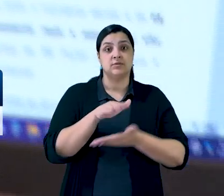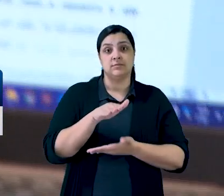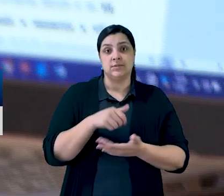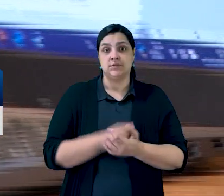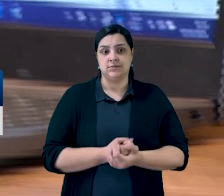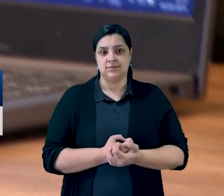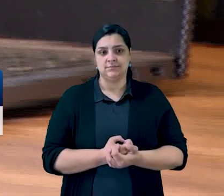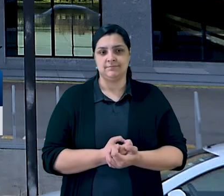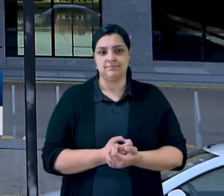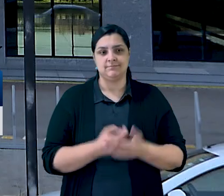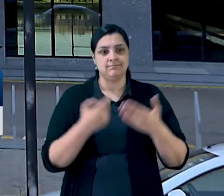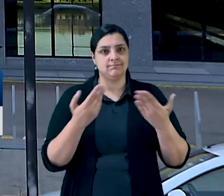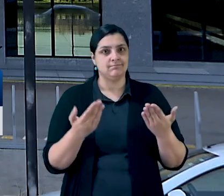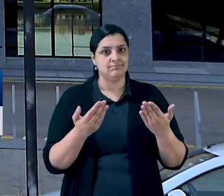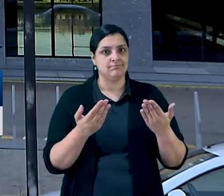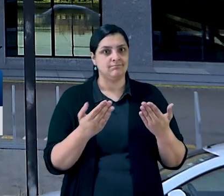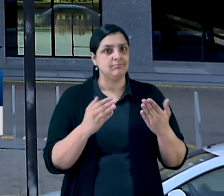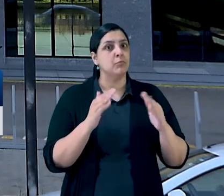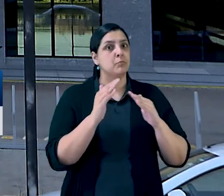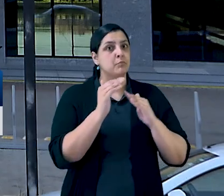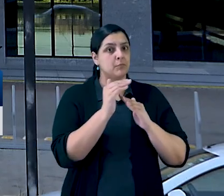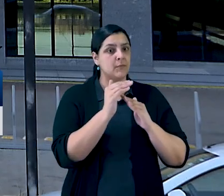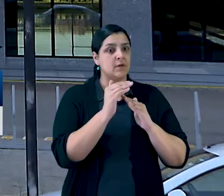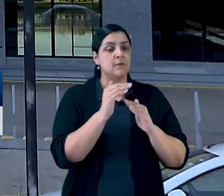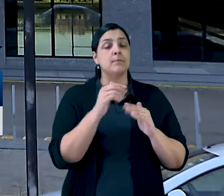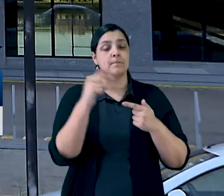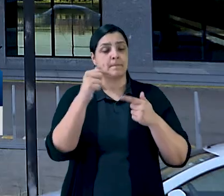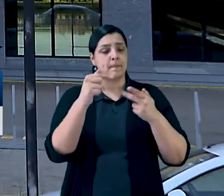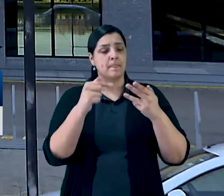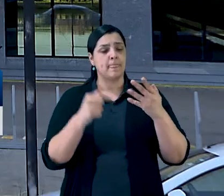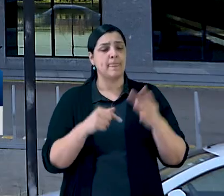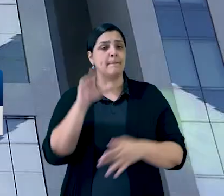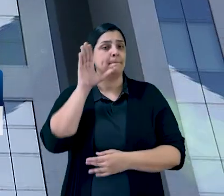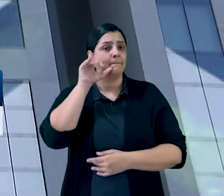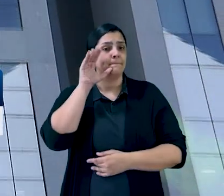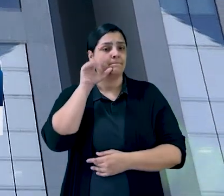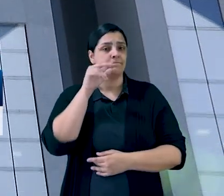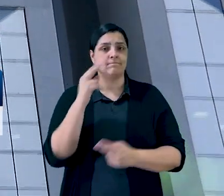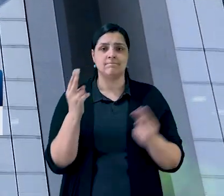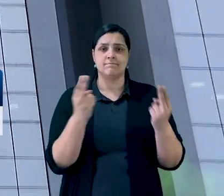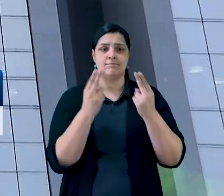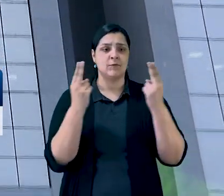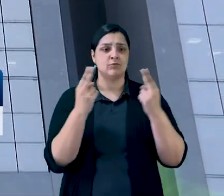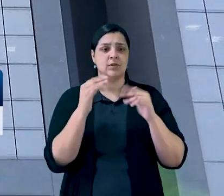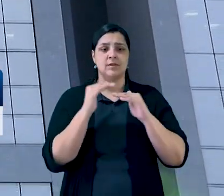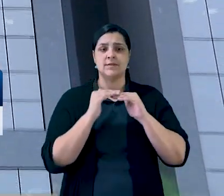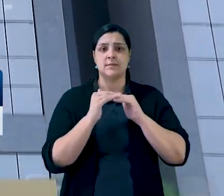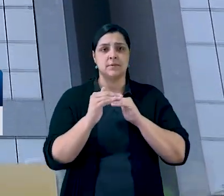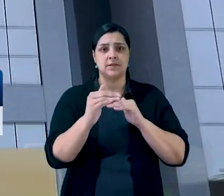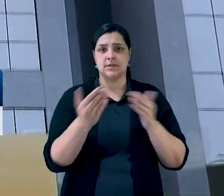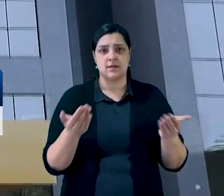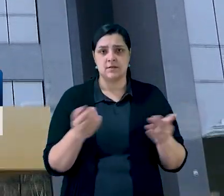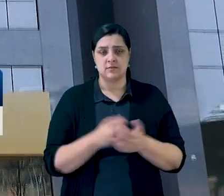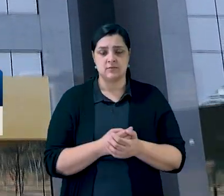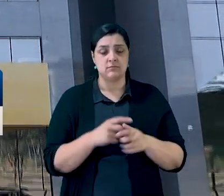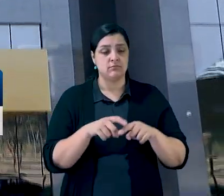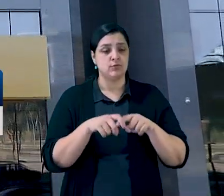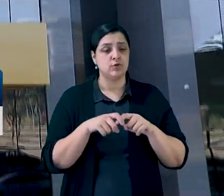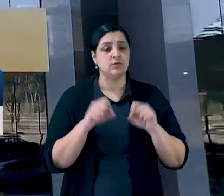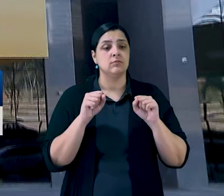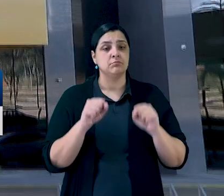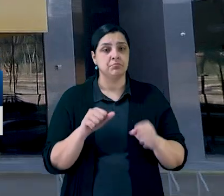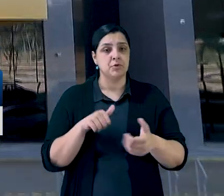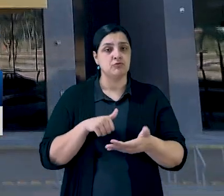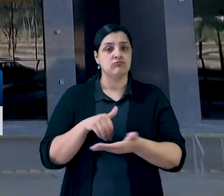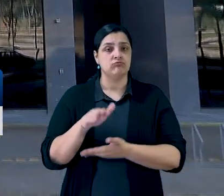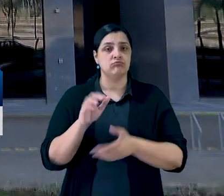de dispensa. Já a instituição sustentou, entre outros pontos, que os trabalhadores não possuem estabilidade e que, por